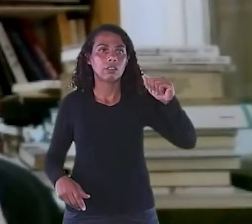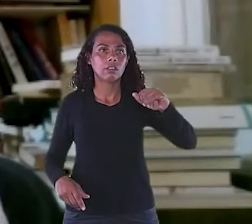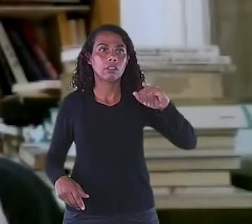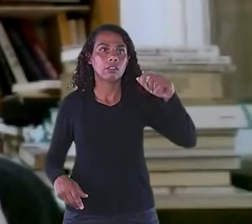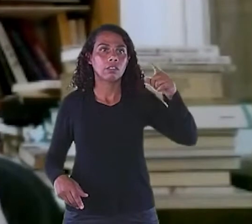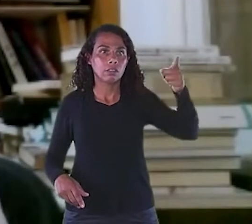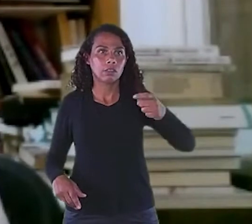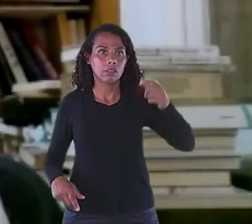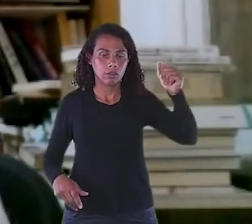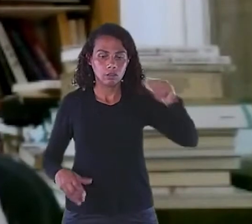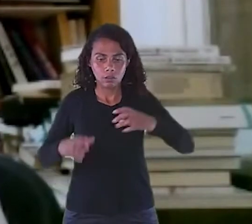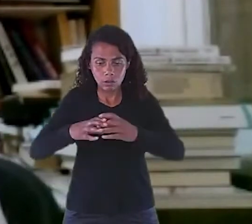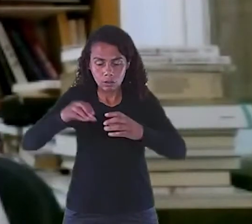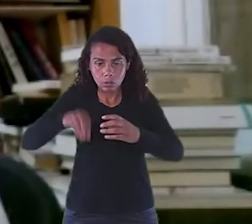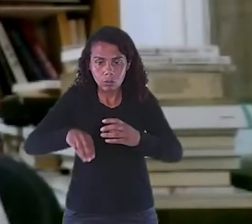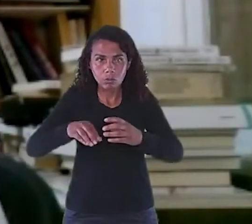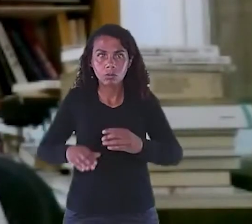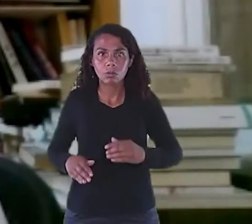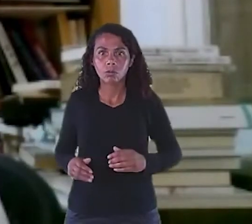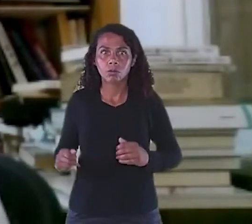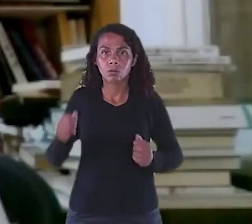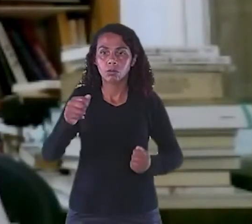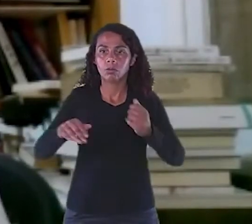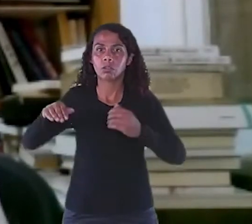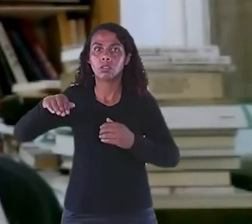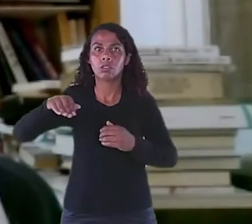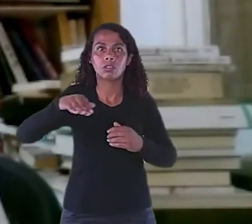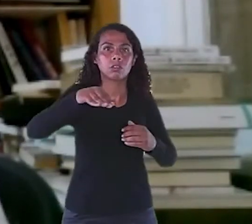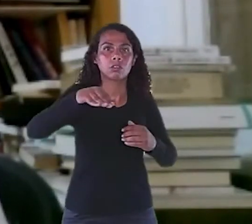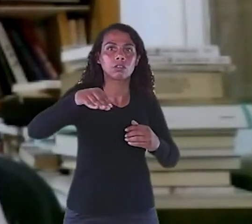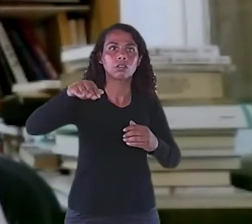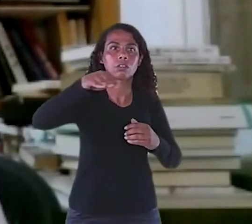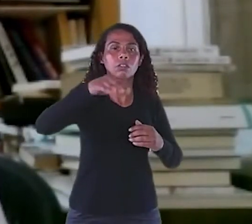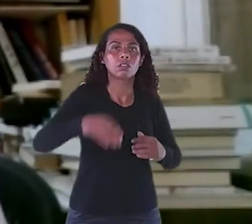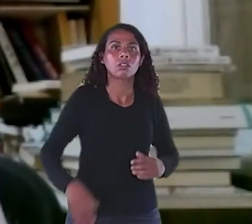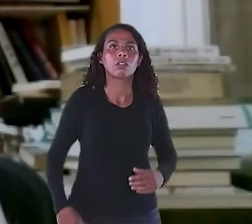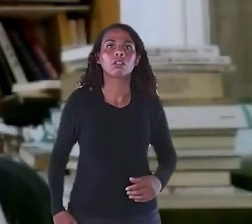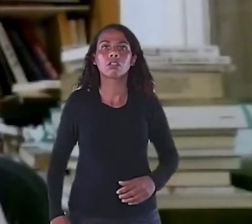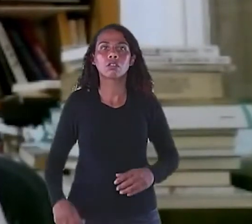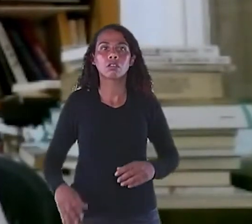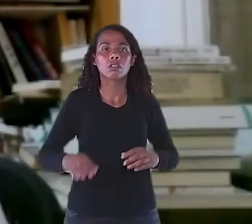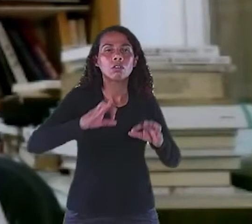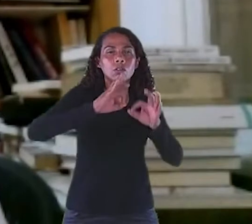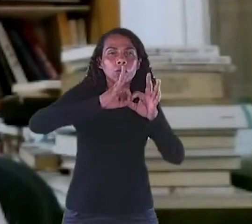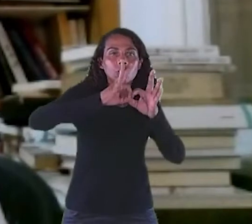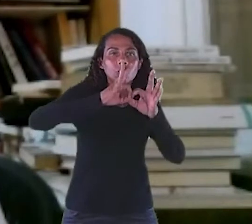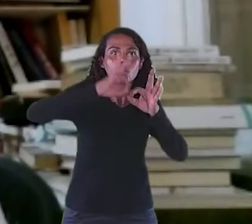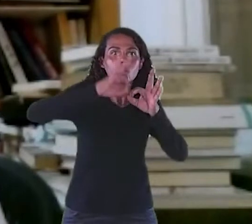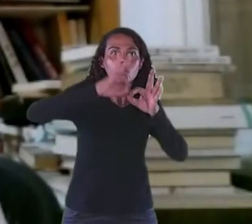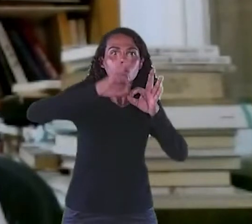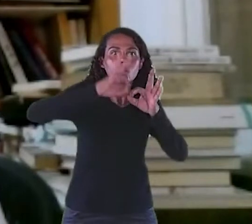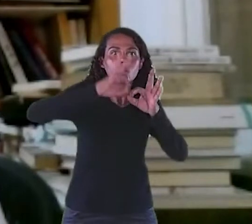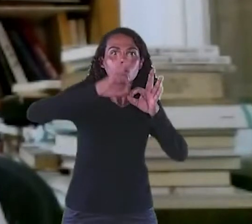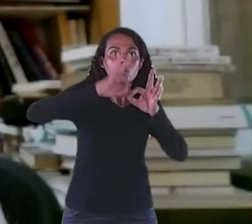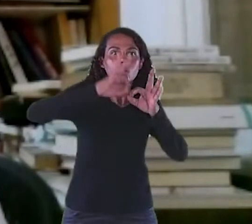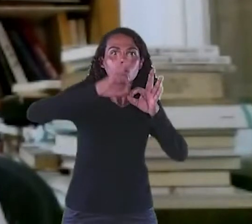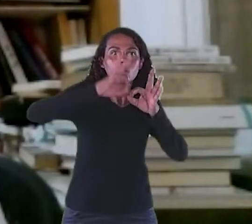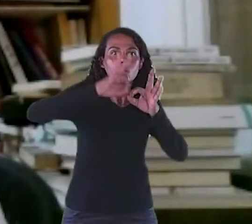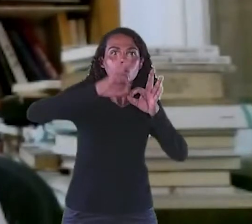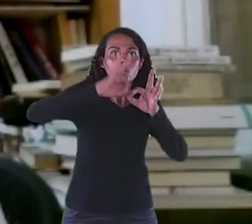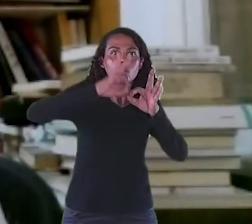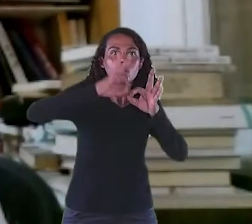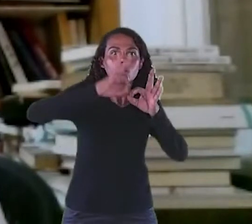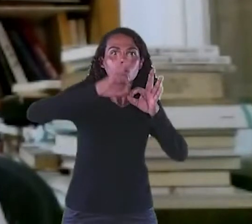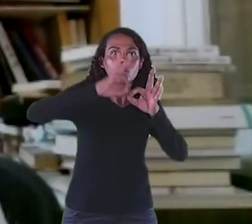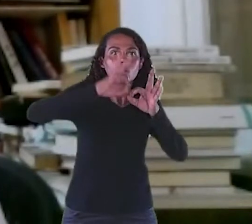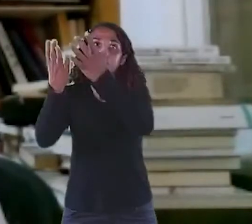um mercador, para multá-lo. Você entende? Como se ele estivesse pegando passarinho para comerciar. Que era uma coisa que